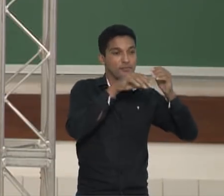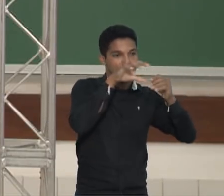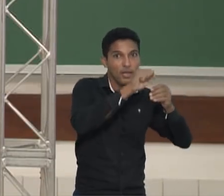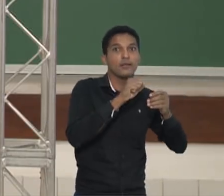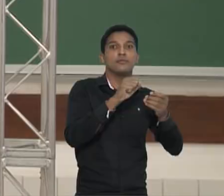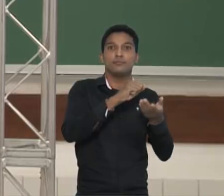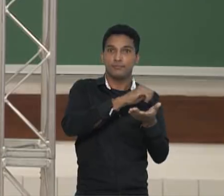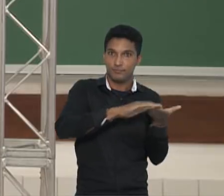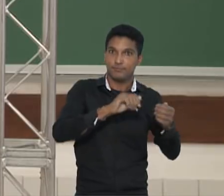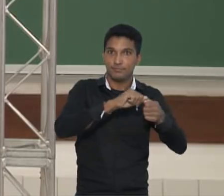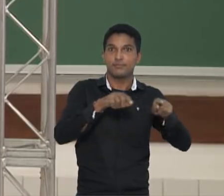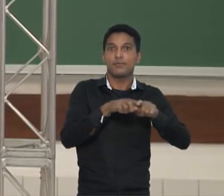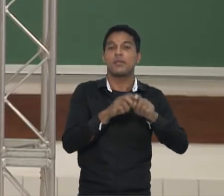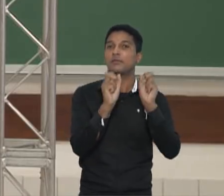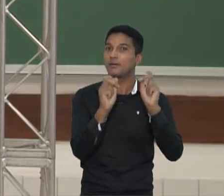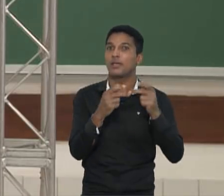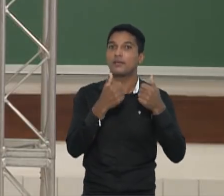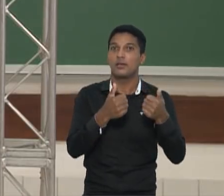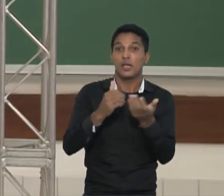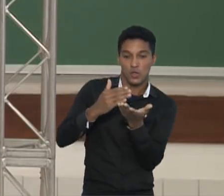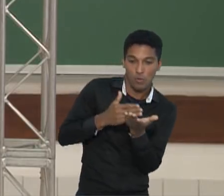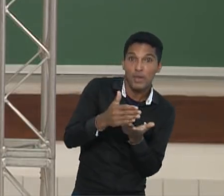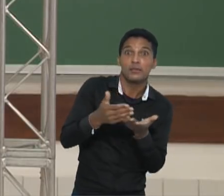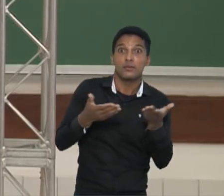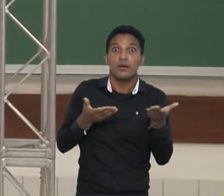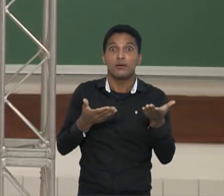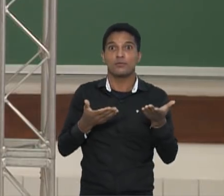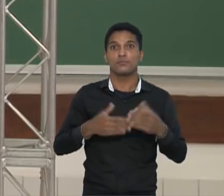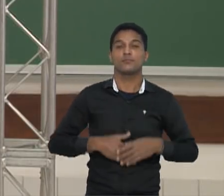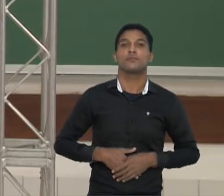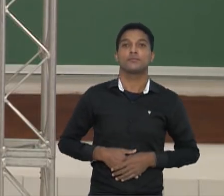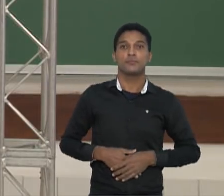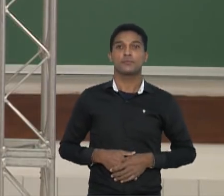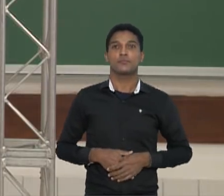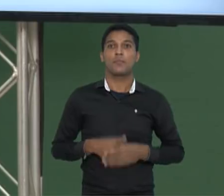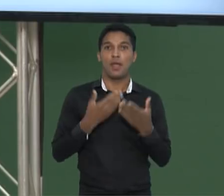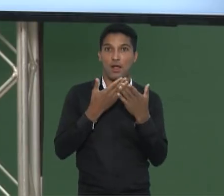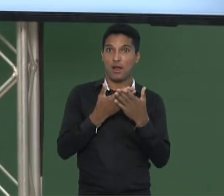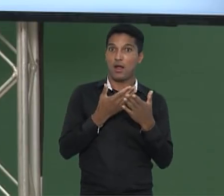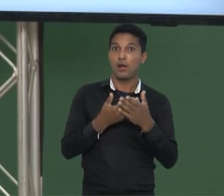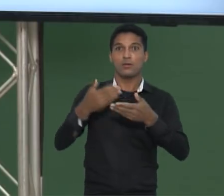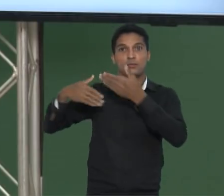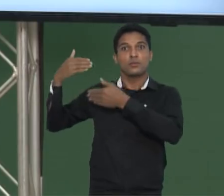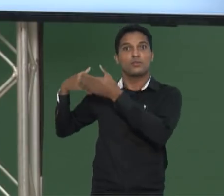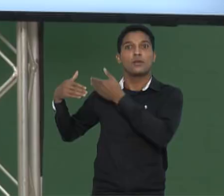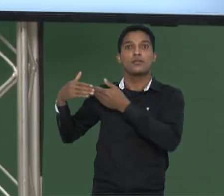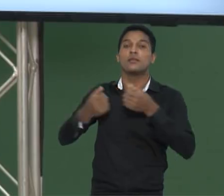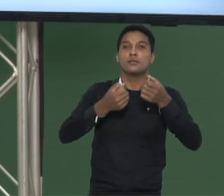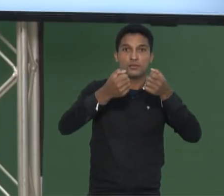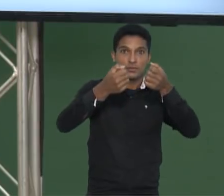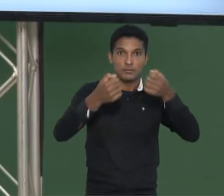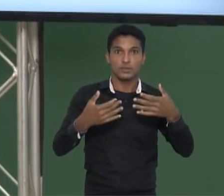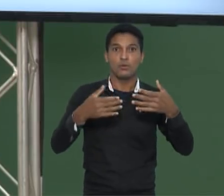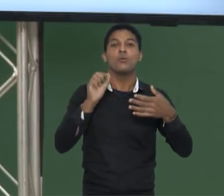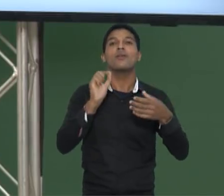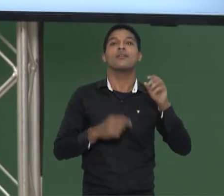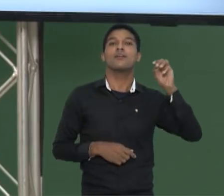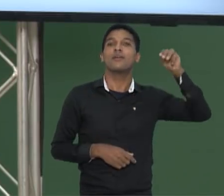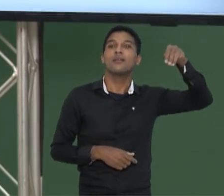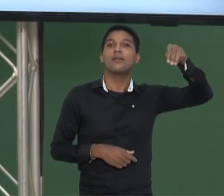Ok? Então, vamos para a nossa aula. Na aula passada, a gente falou um pouquinho sobre o mountain